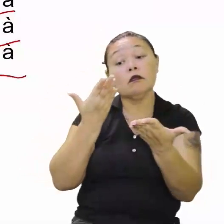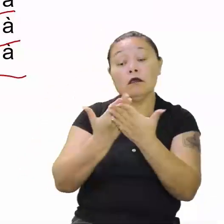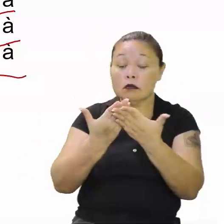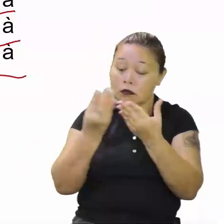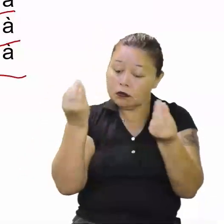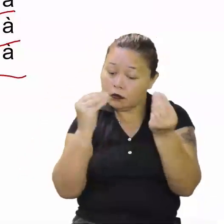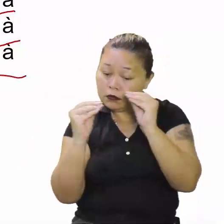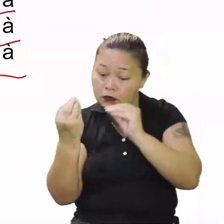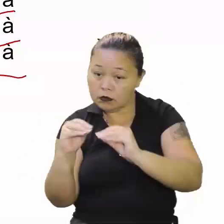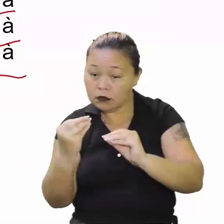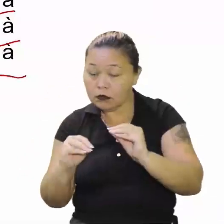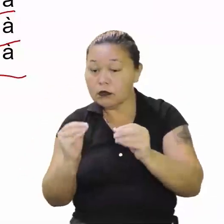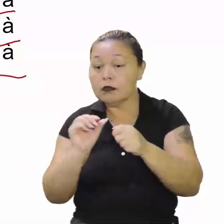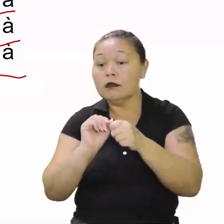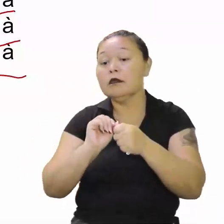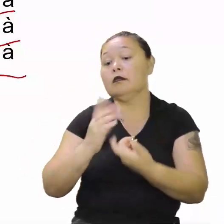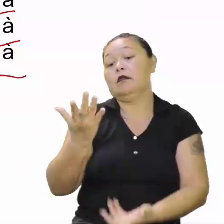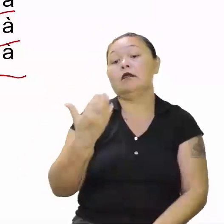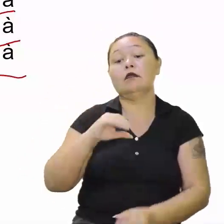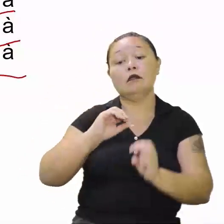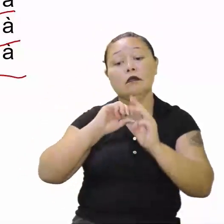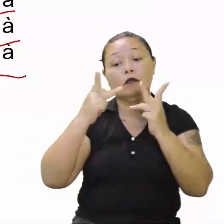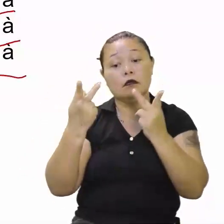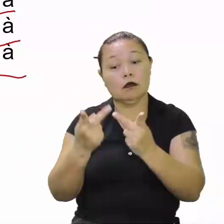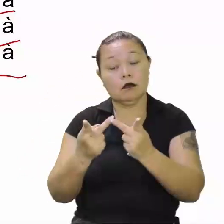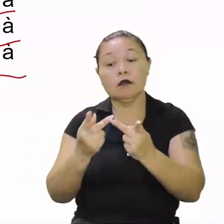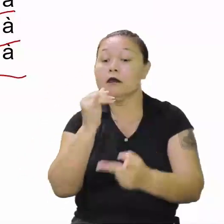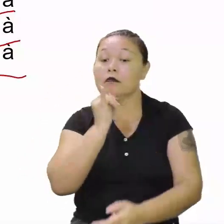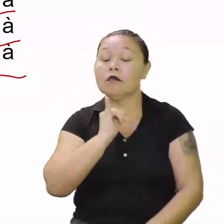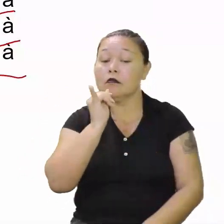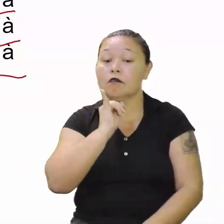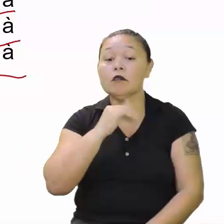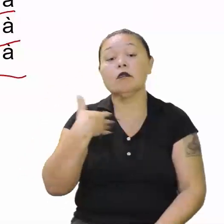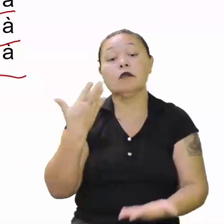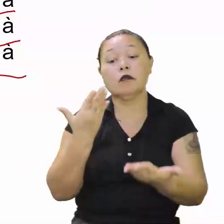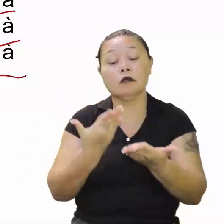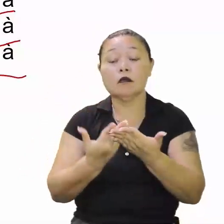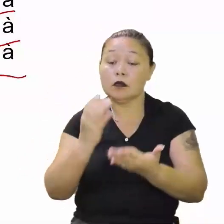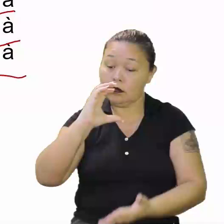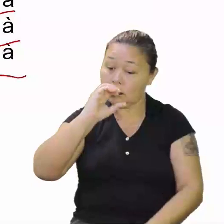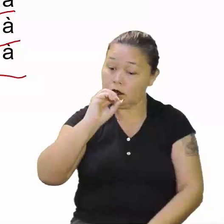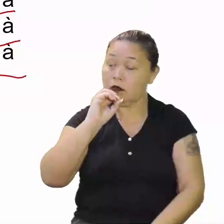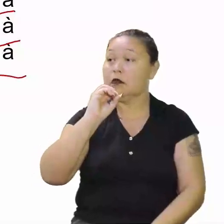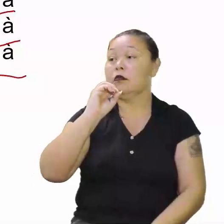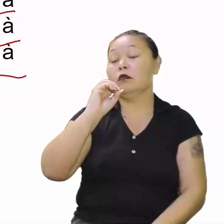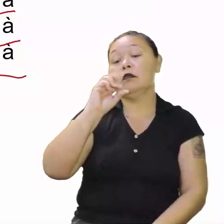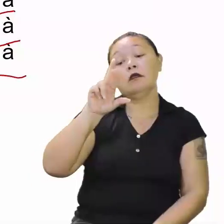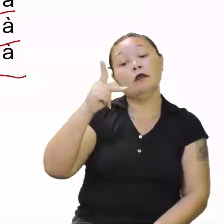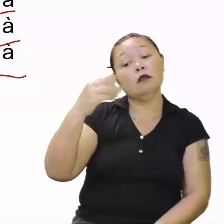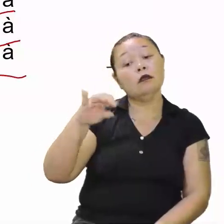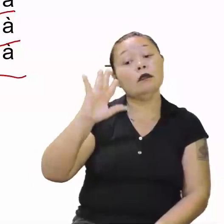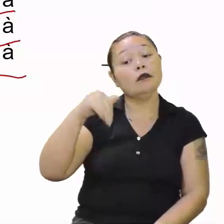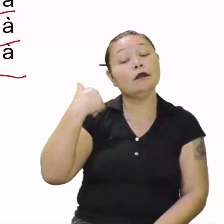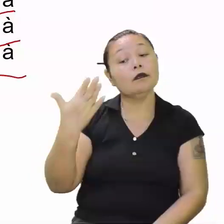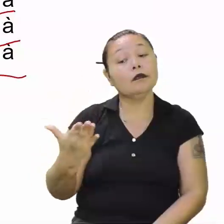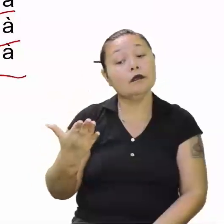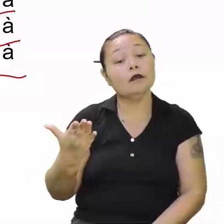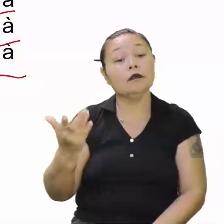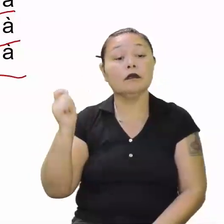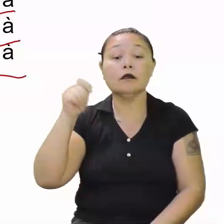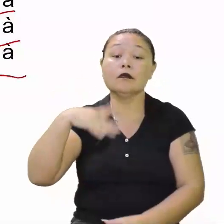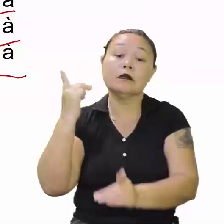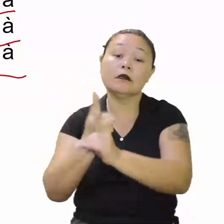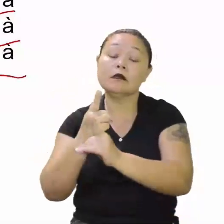composição da matéria, por exemplo, estamos estudando um corpo. E aí, podemos